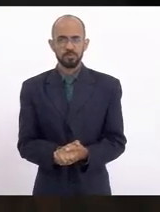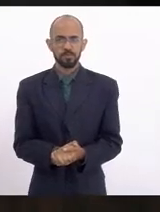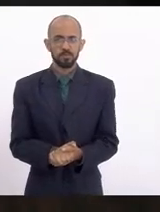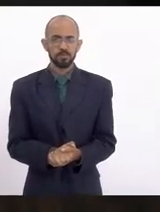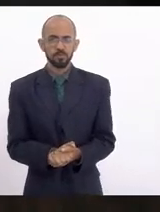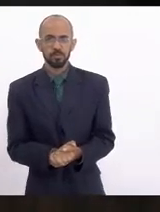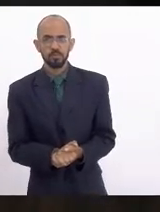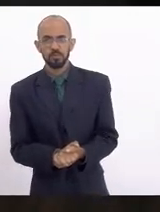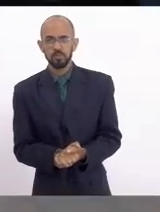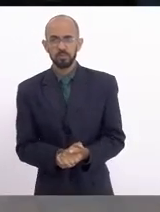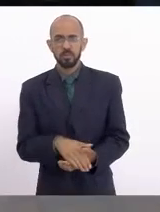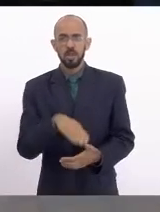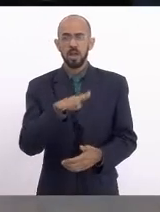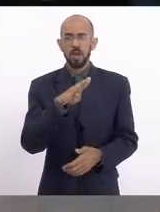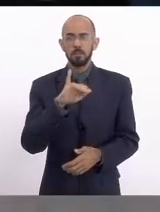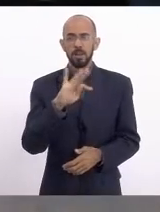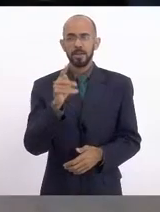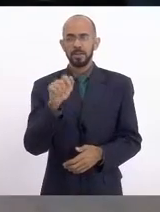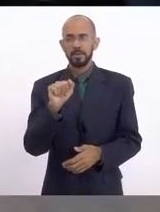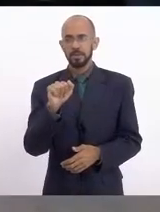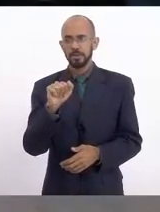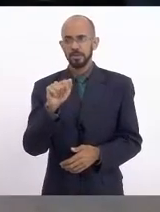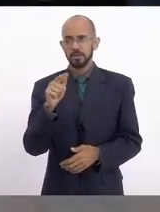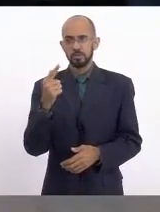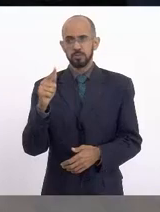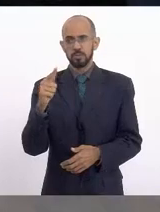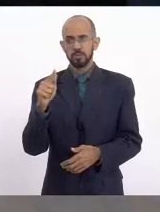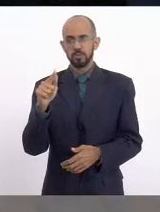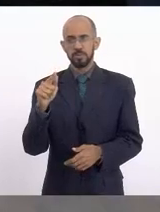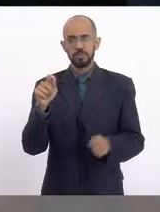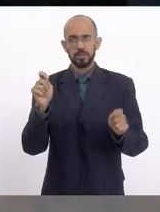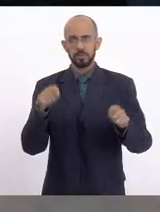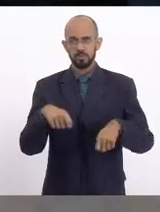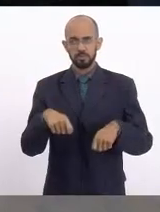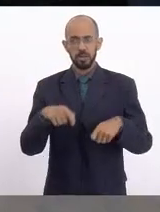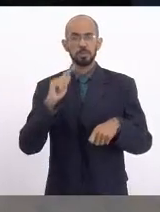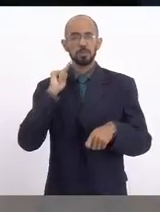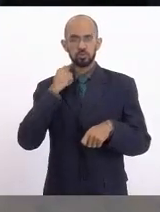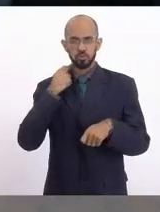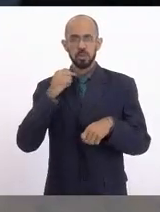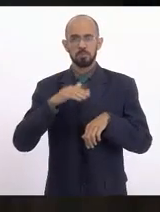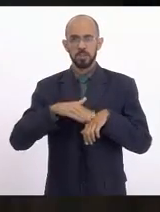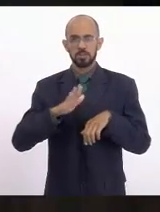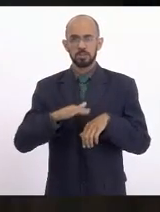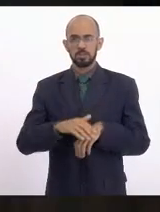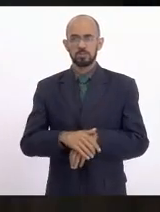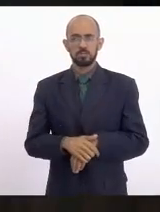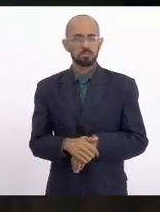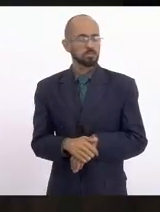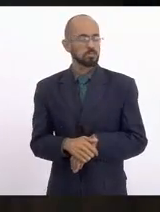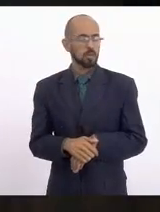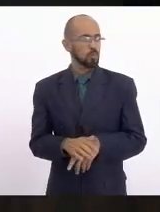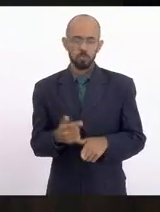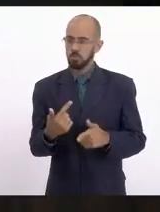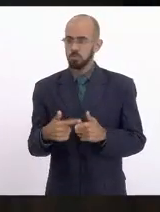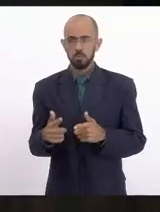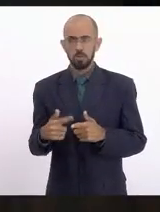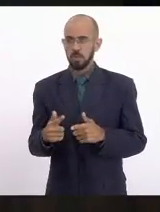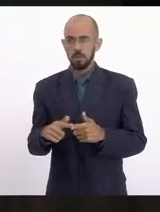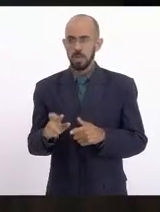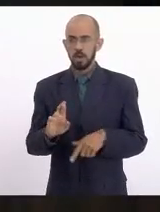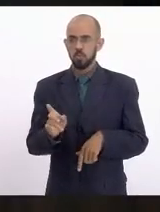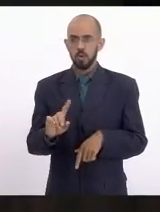é até a Baía de Guanabara eu acho que também não tem como poluir mais então acho que isso aí nós vai procurar não